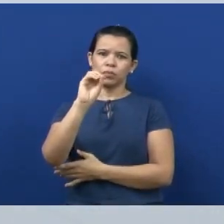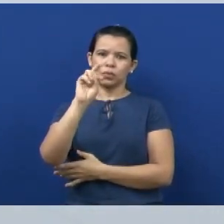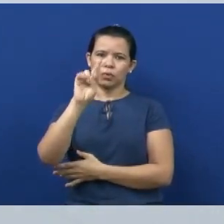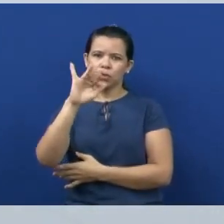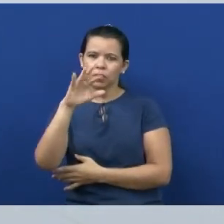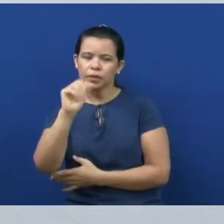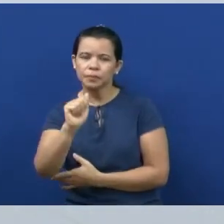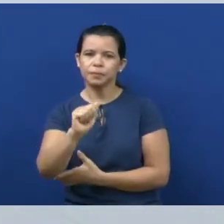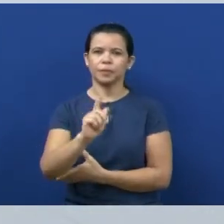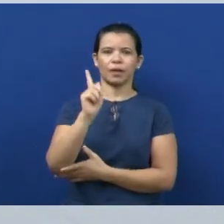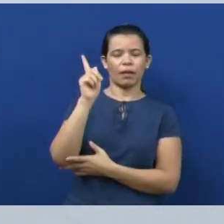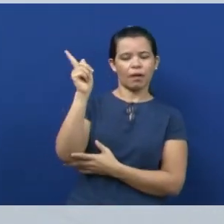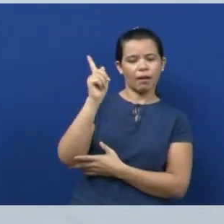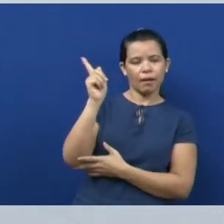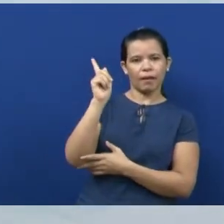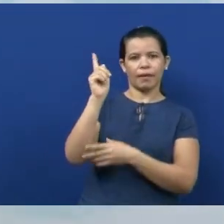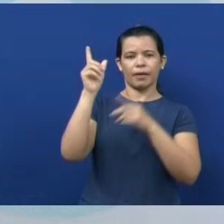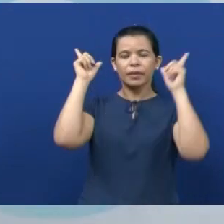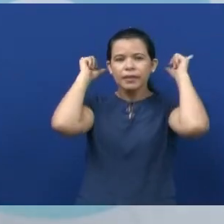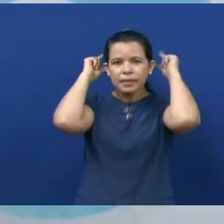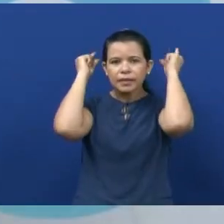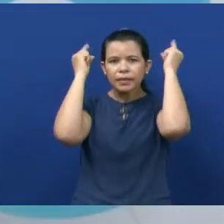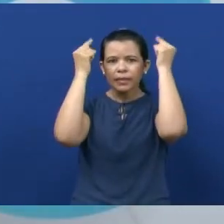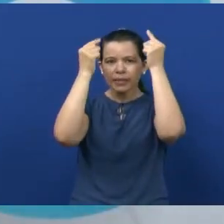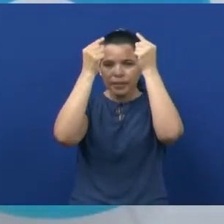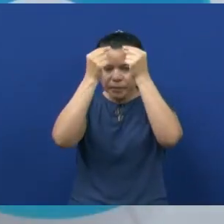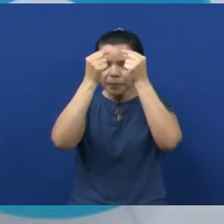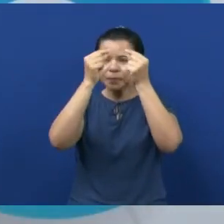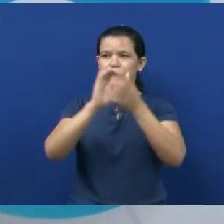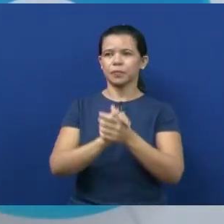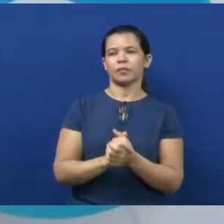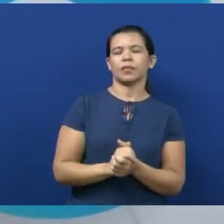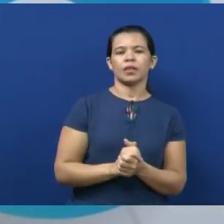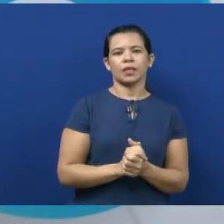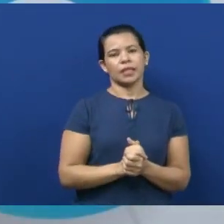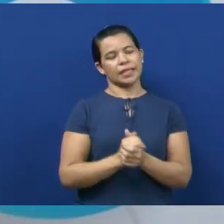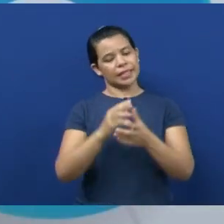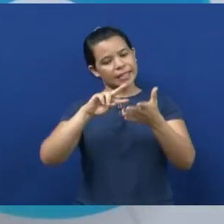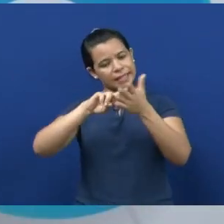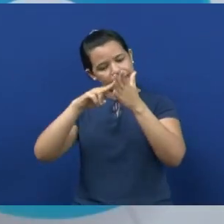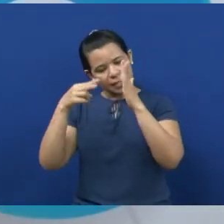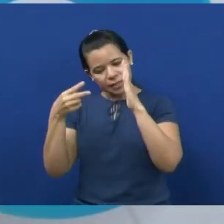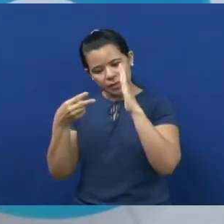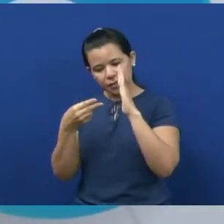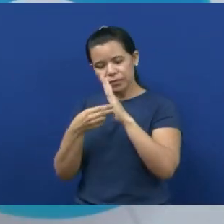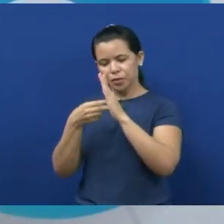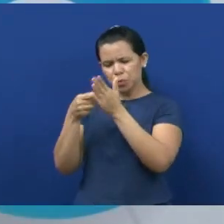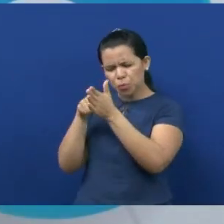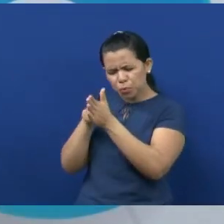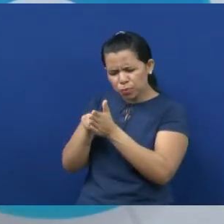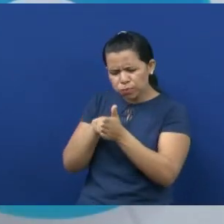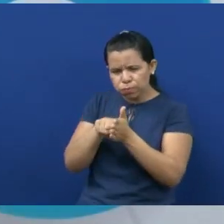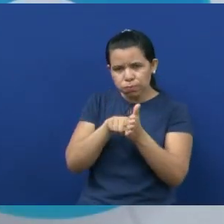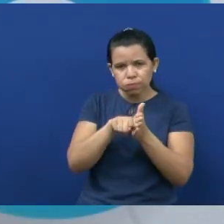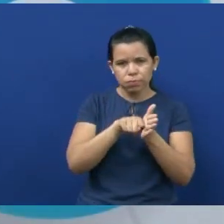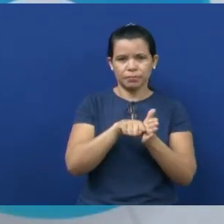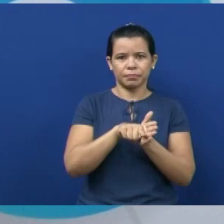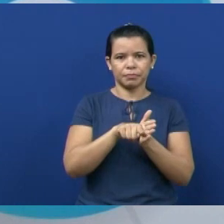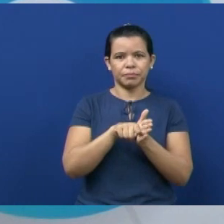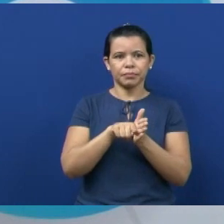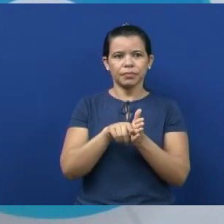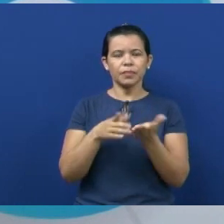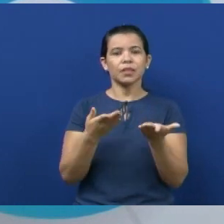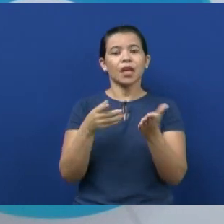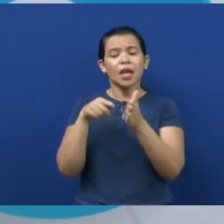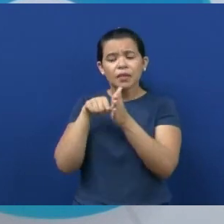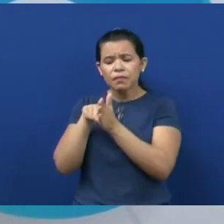Histori, que vem de origem grega e significa história, investigar, investigação. E essa investigação